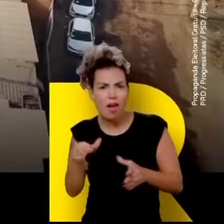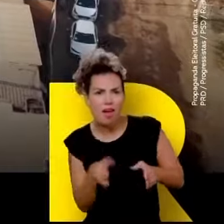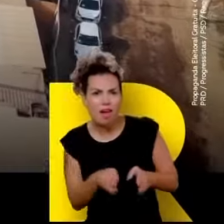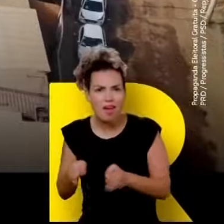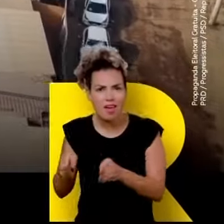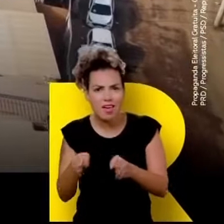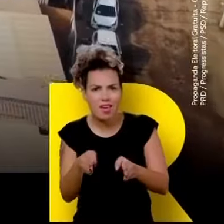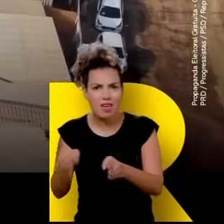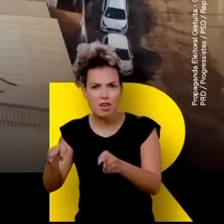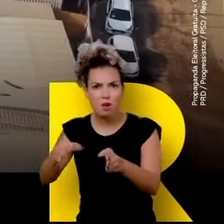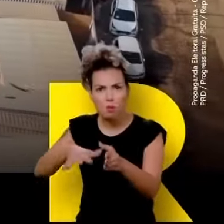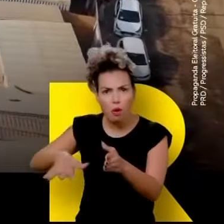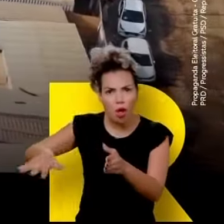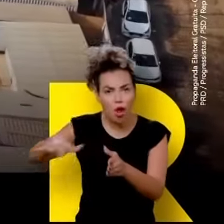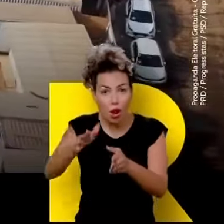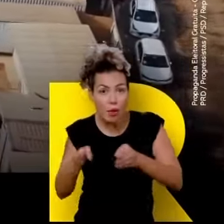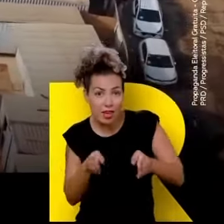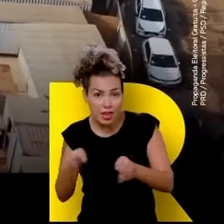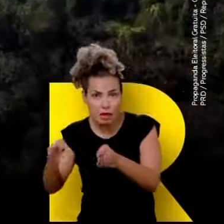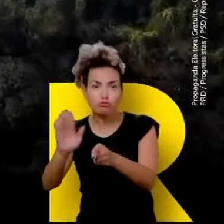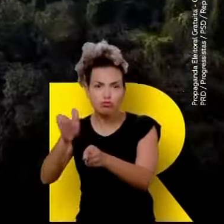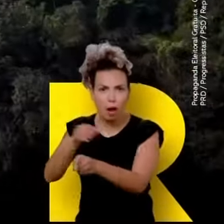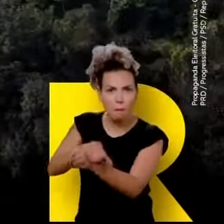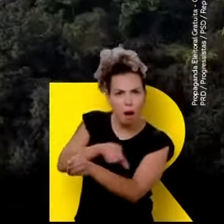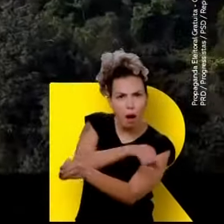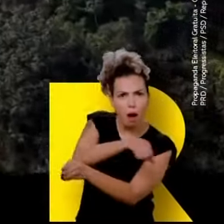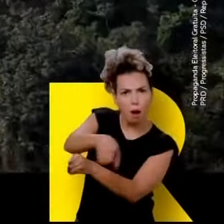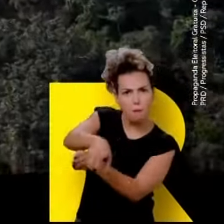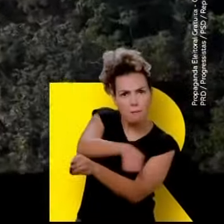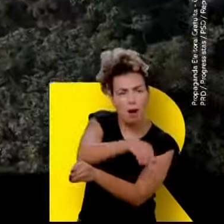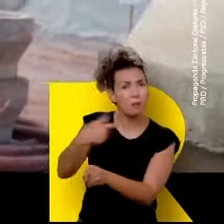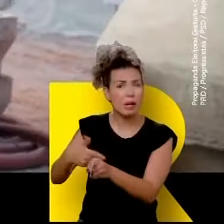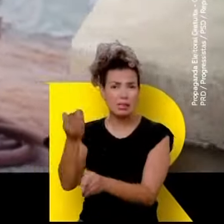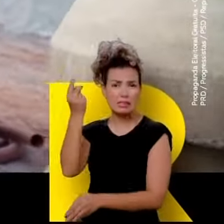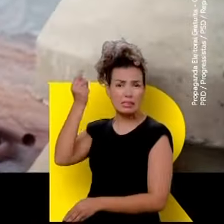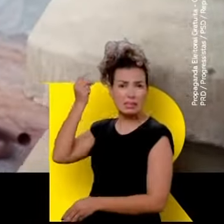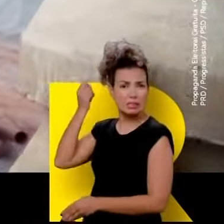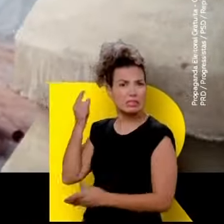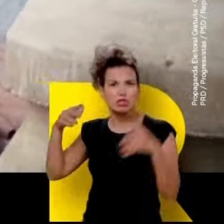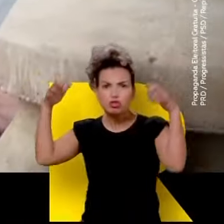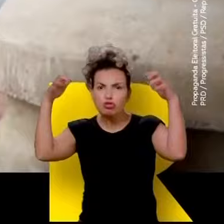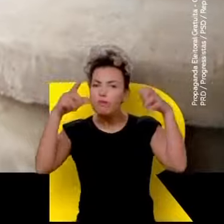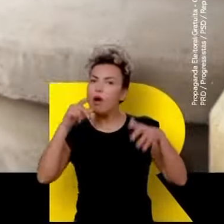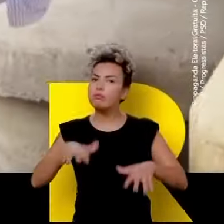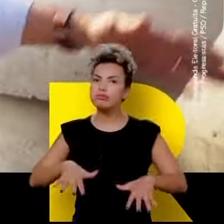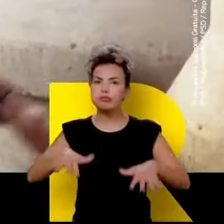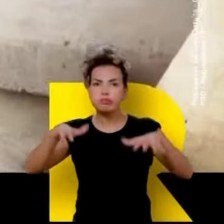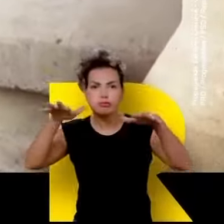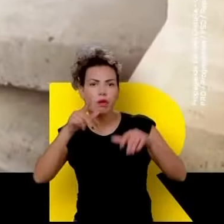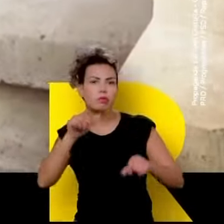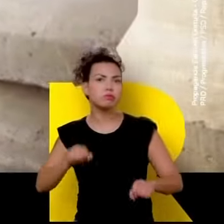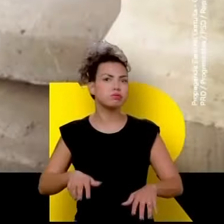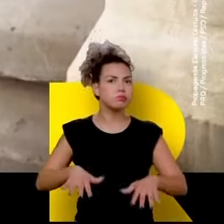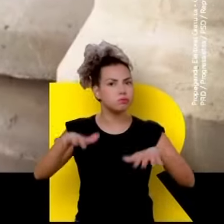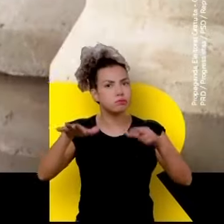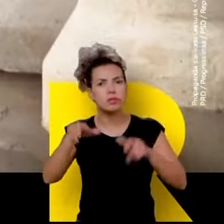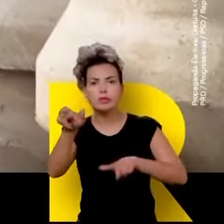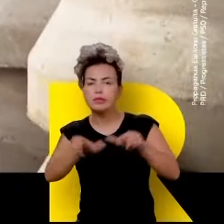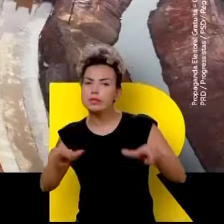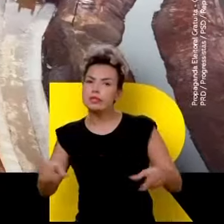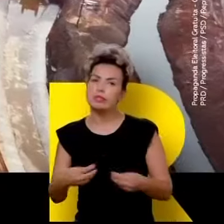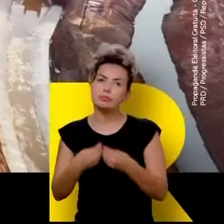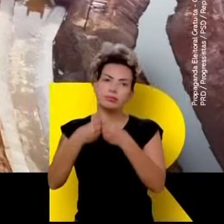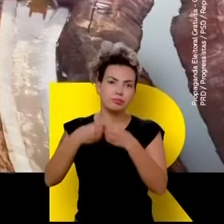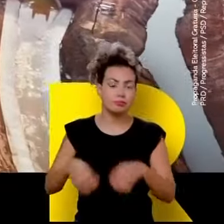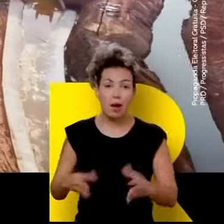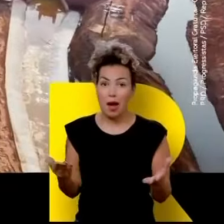É o córrego do Areião, já fazendo toda a canalização. Aqui é o Ribeirão Perus. Toda vez que chovia, alagava muito, gerando um transtorno